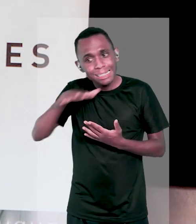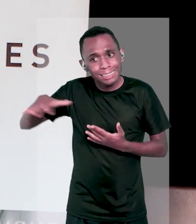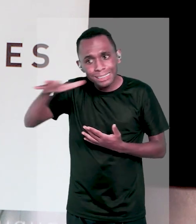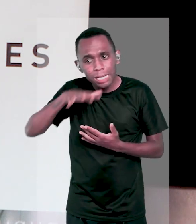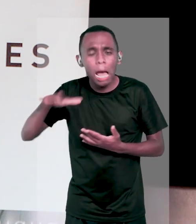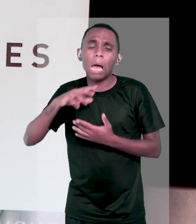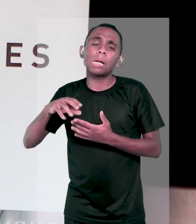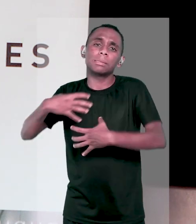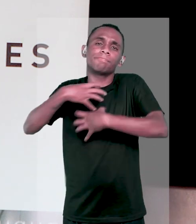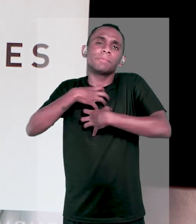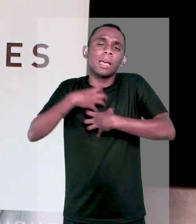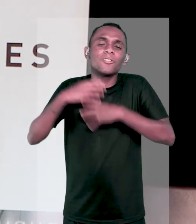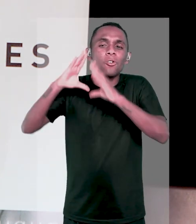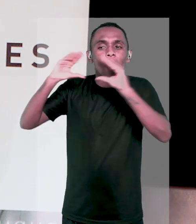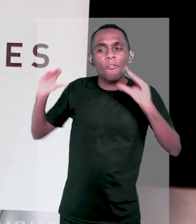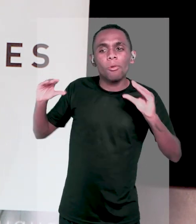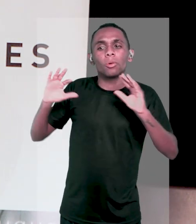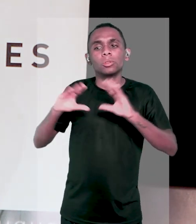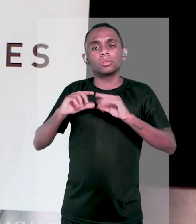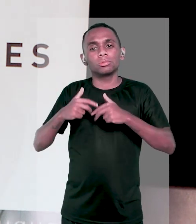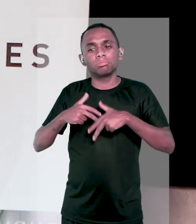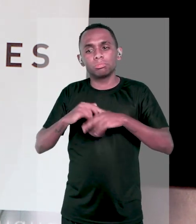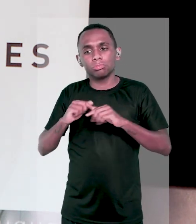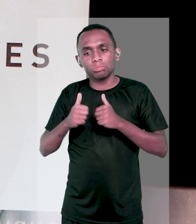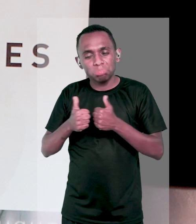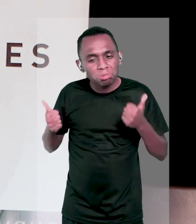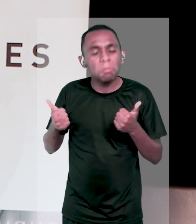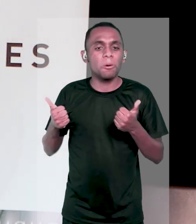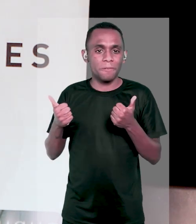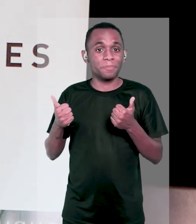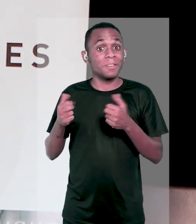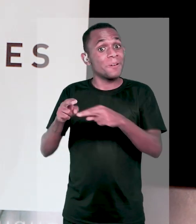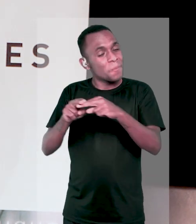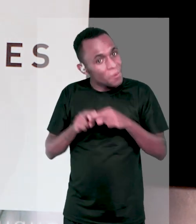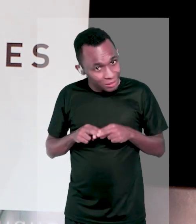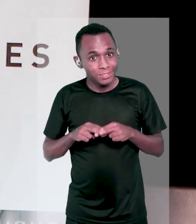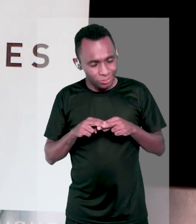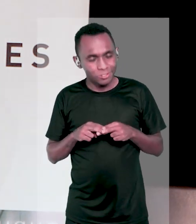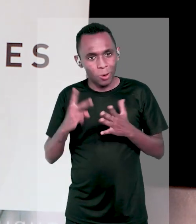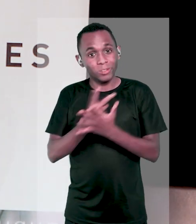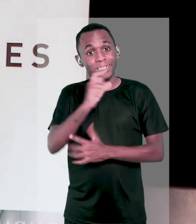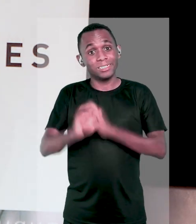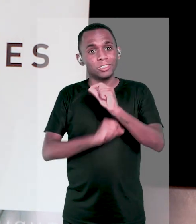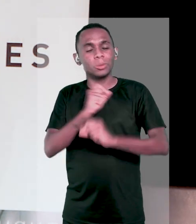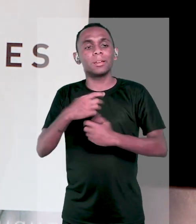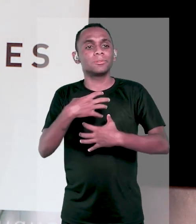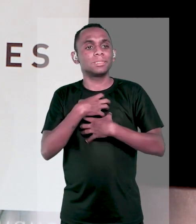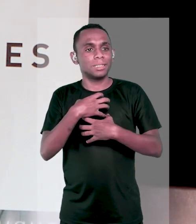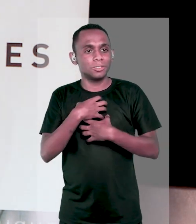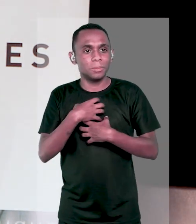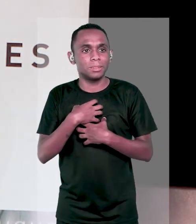fixas assim é muito simples é muito comum desculpem nós ouvirmos falar